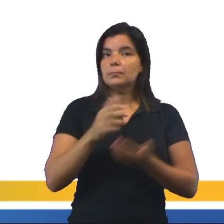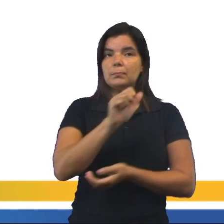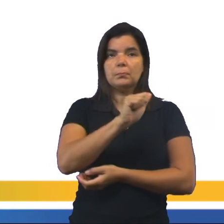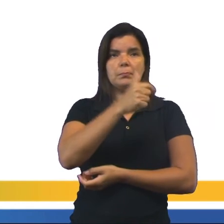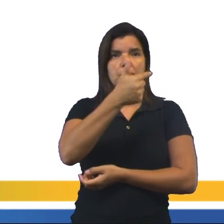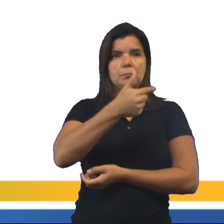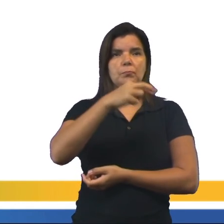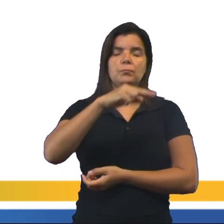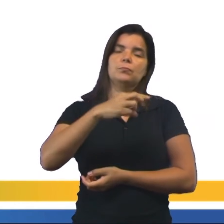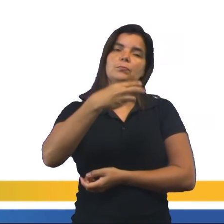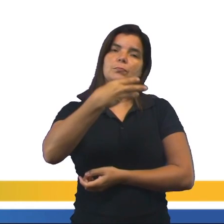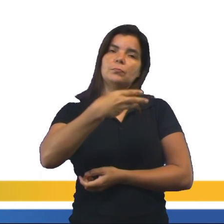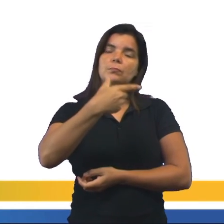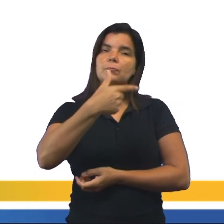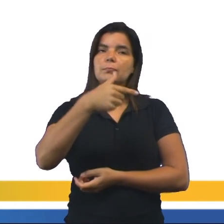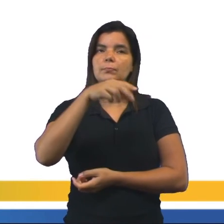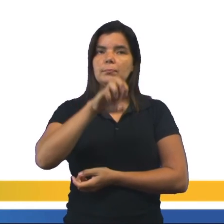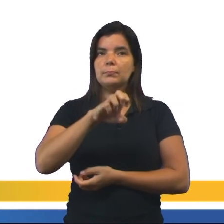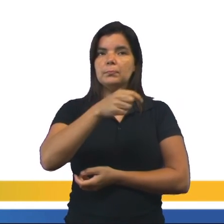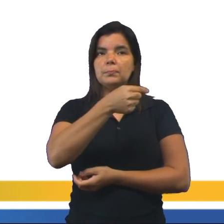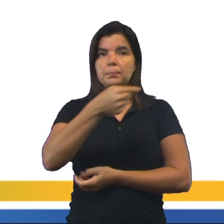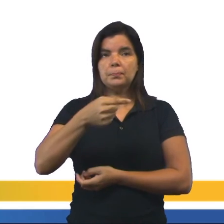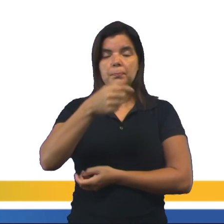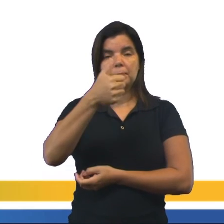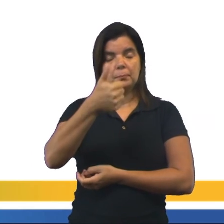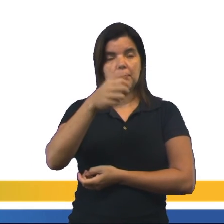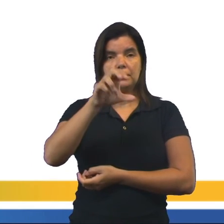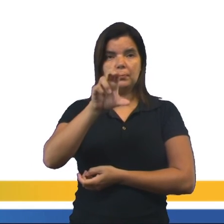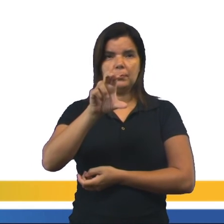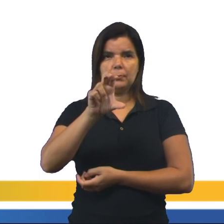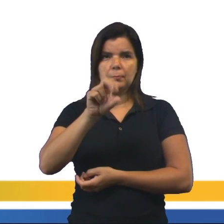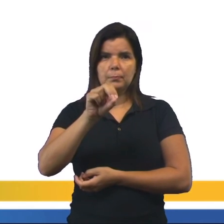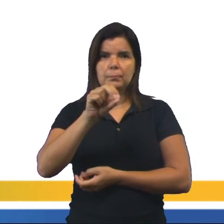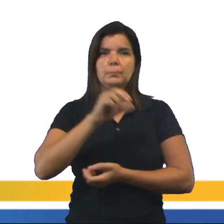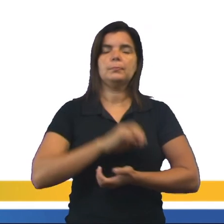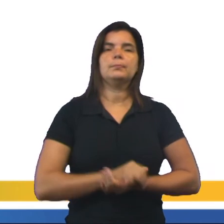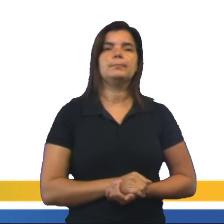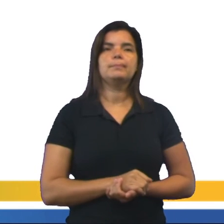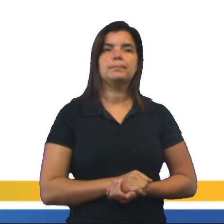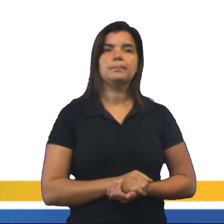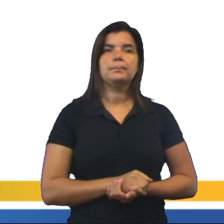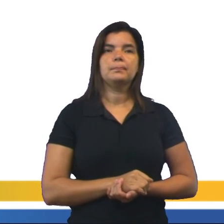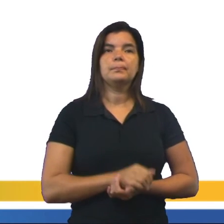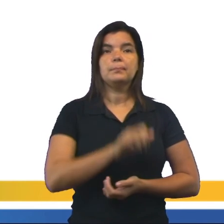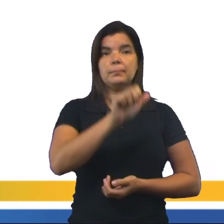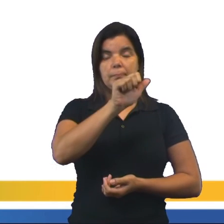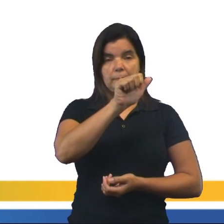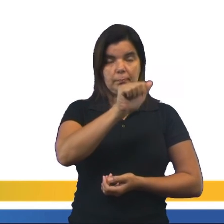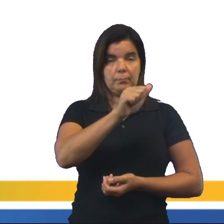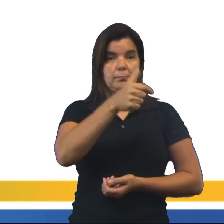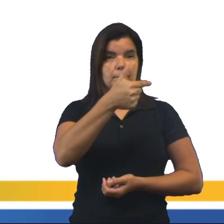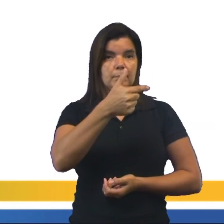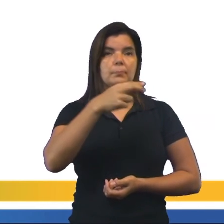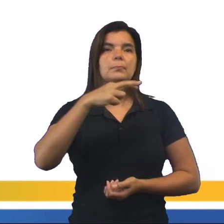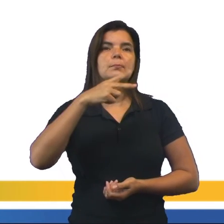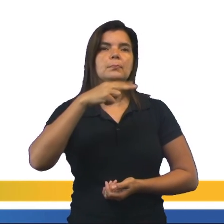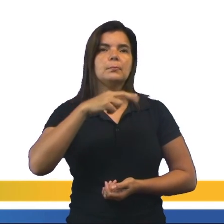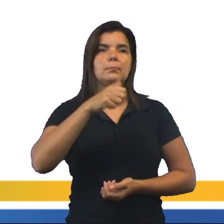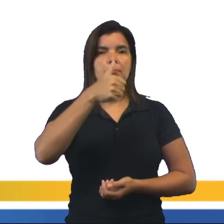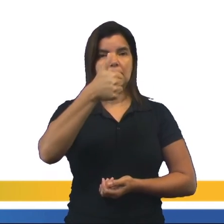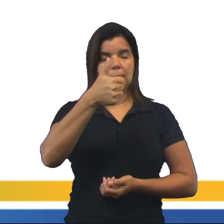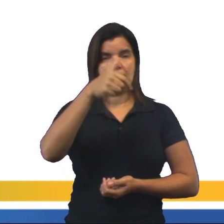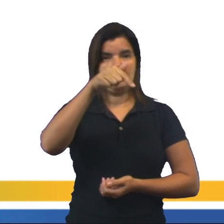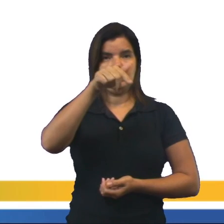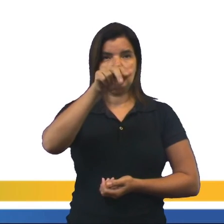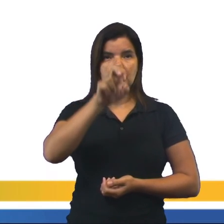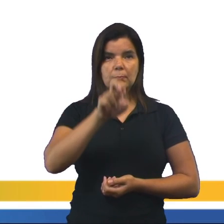ao quadrado é igual a 325 menos 150. O A ao quadrado é